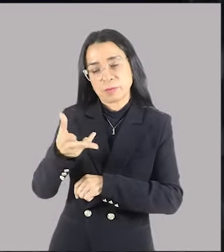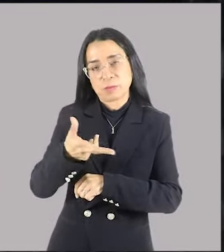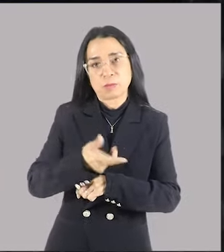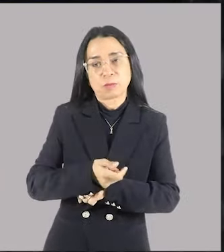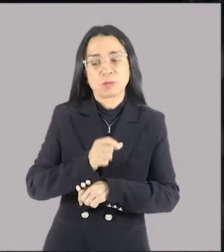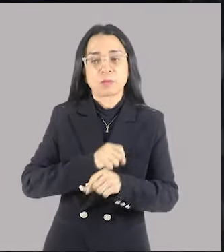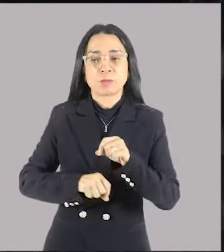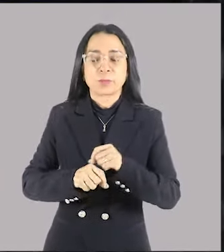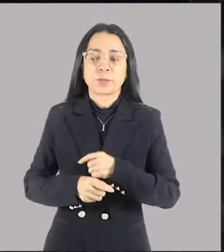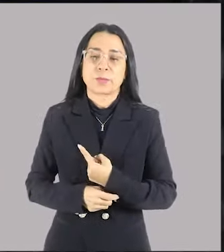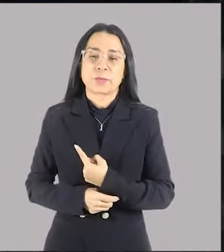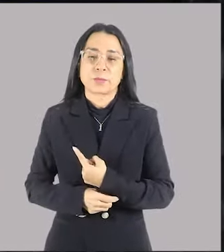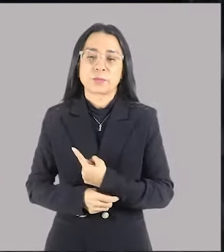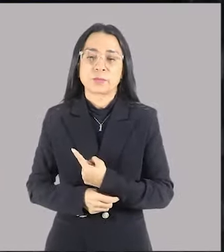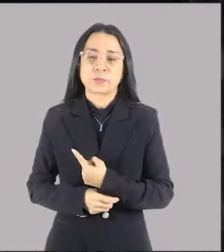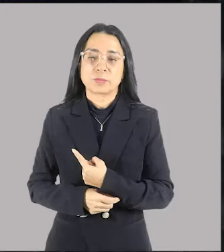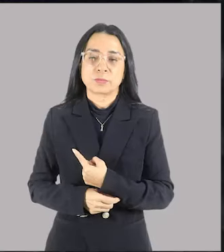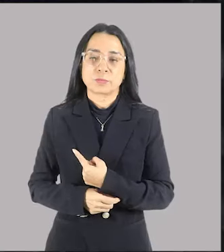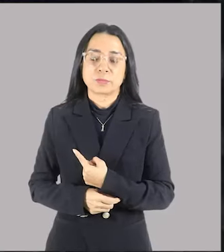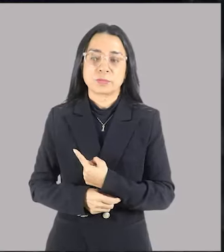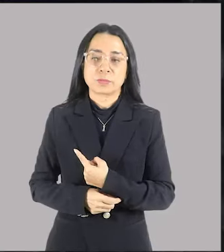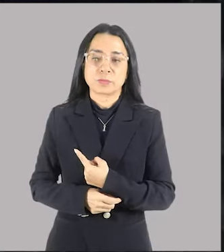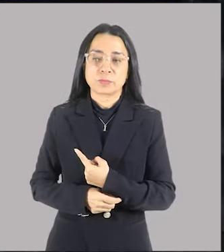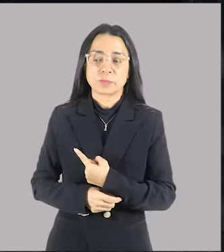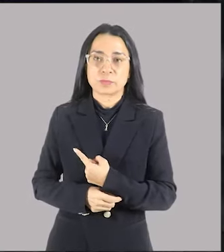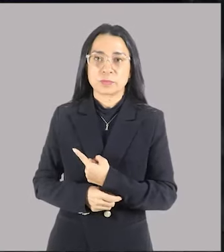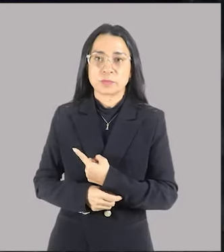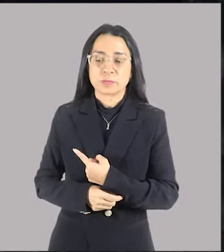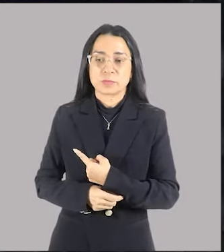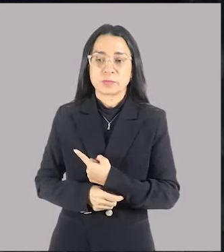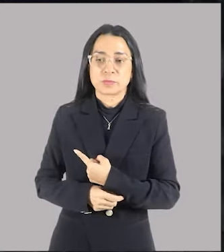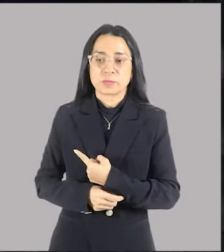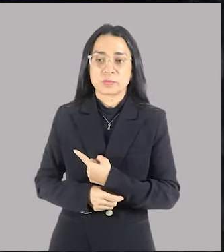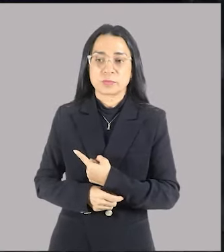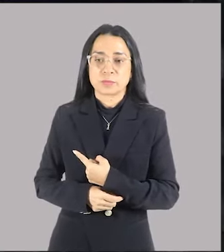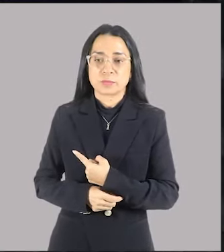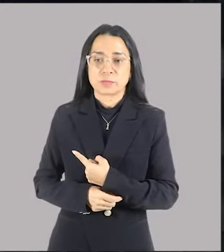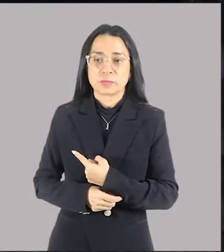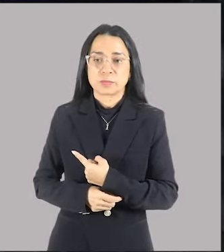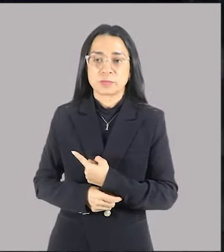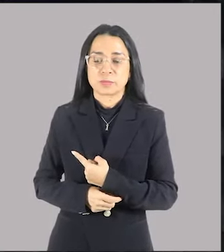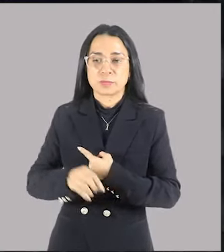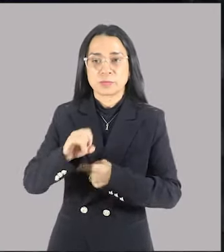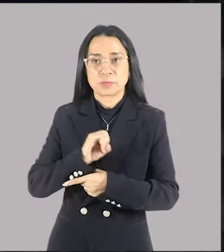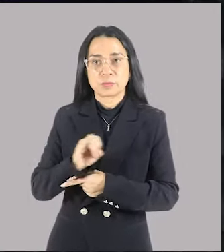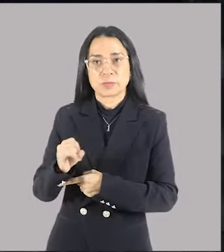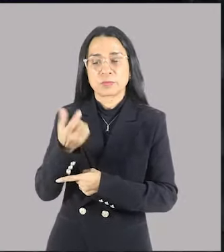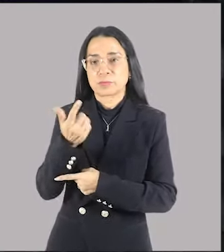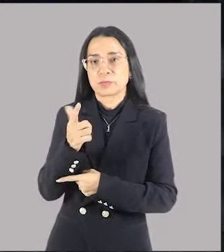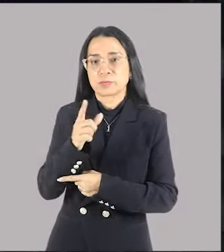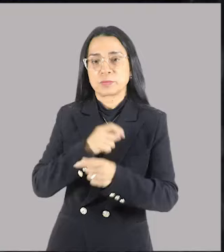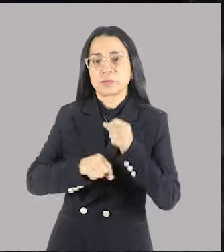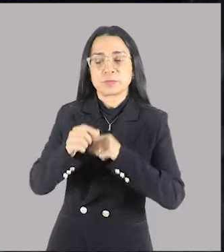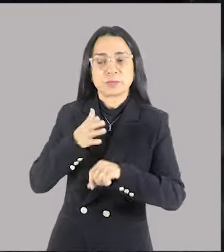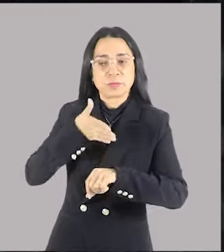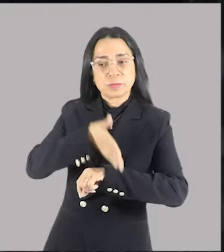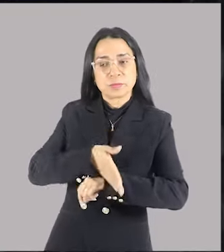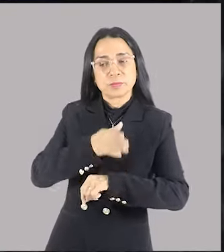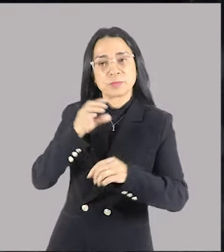avaliação especial de desempenho aprovação em avaliação especial de desempenho se não houver